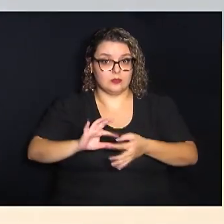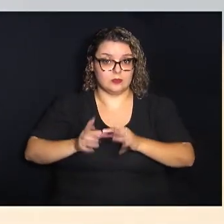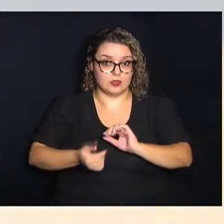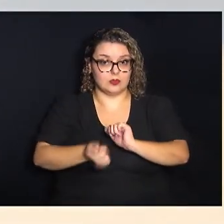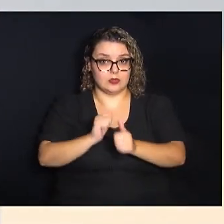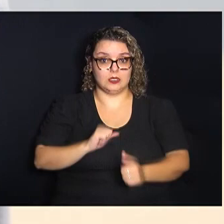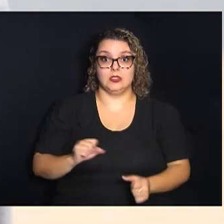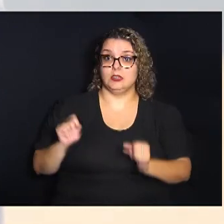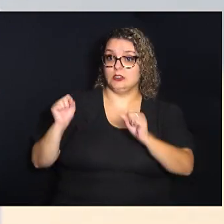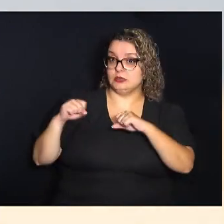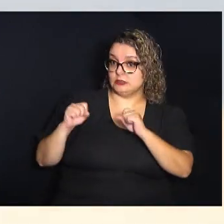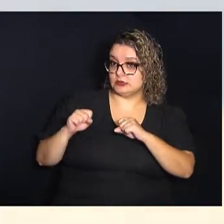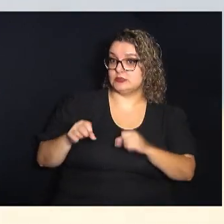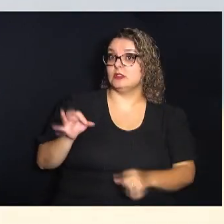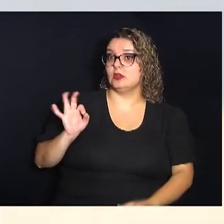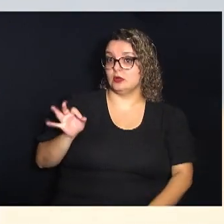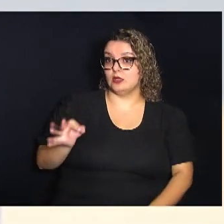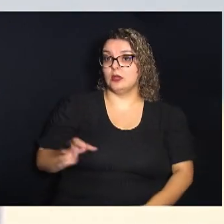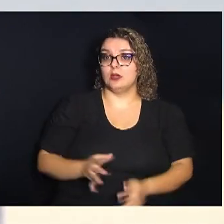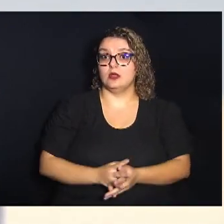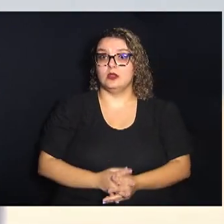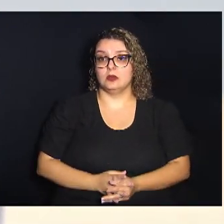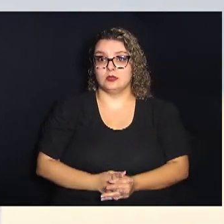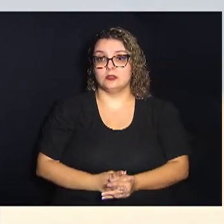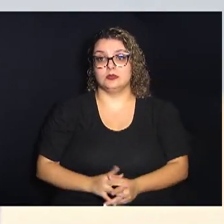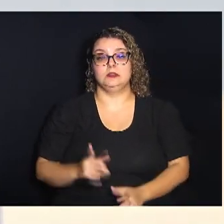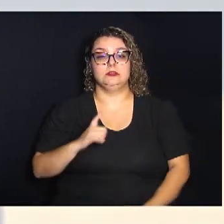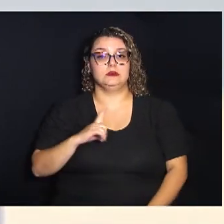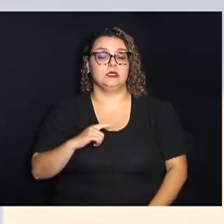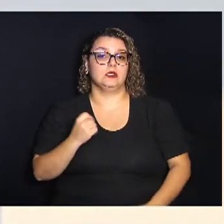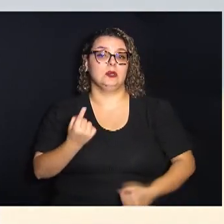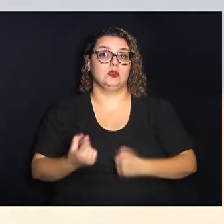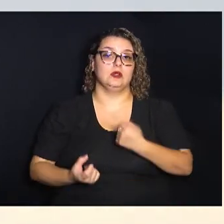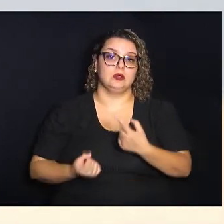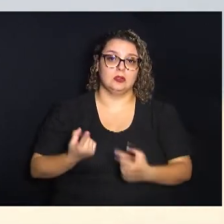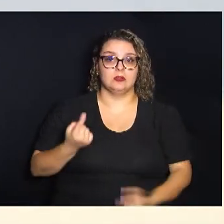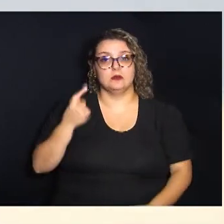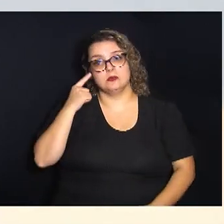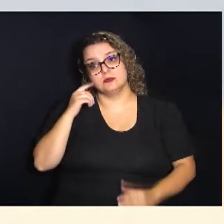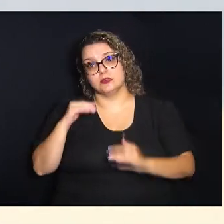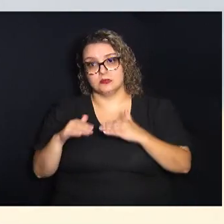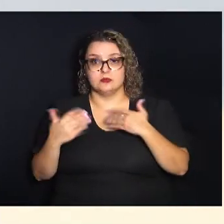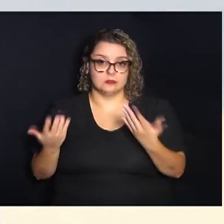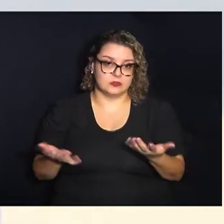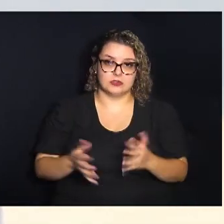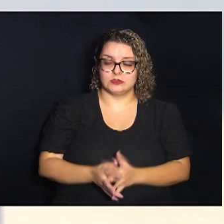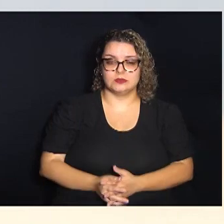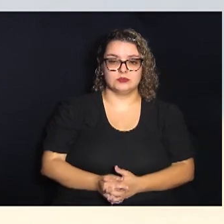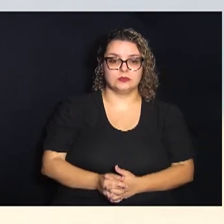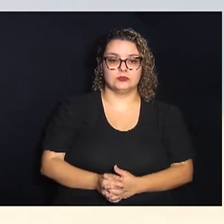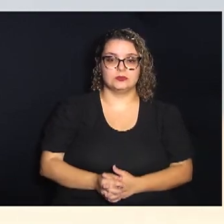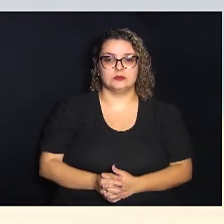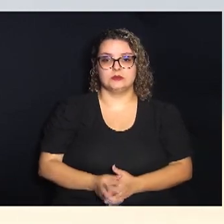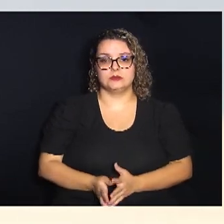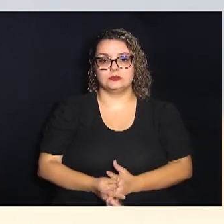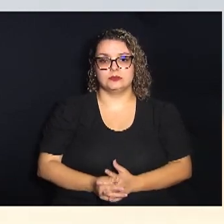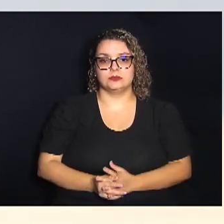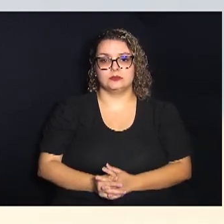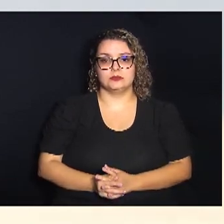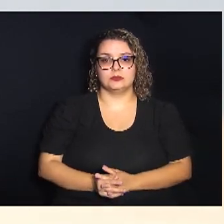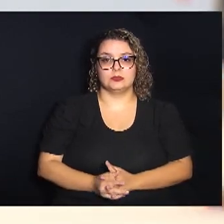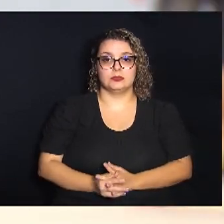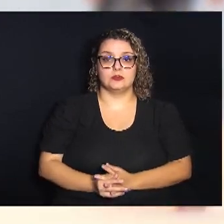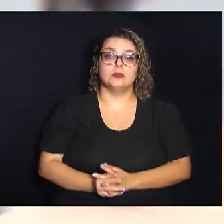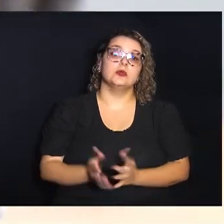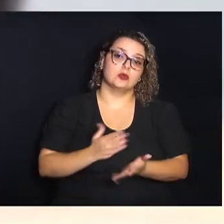né? Com certeza. Existem algumas controvérsias e tal, mas enfim, passou a ser reconhecido